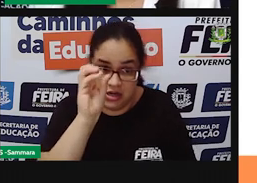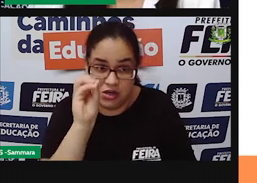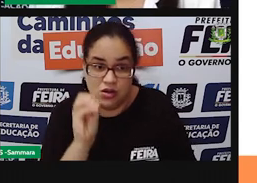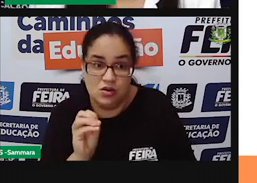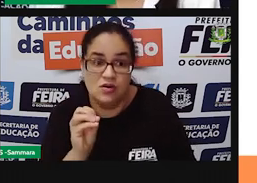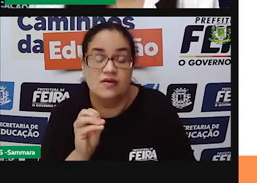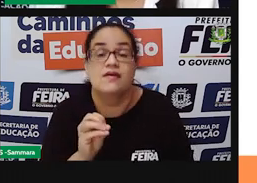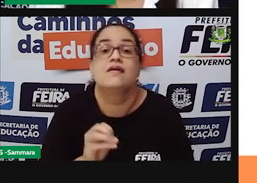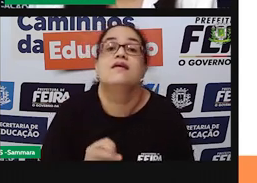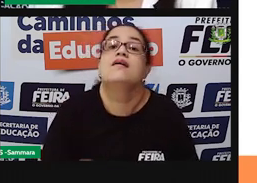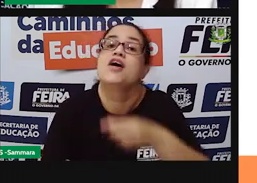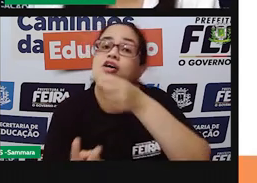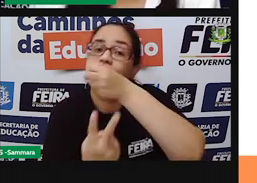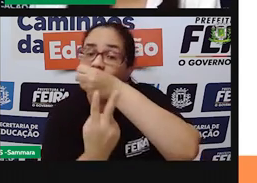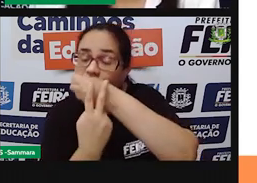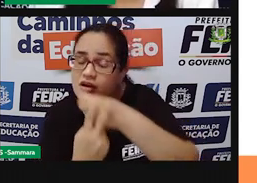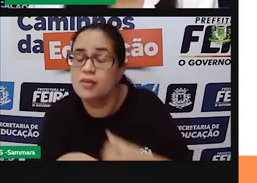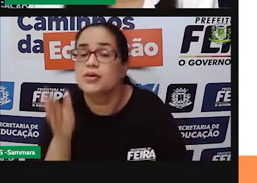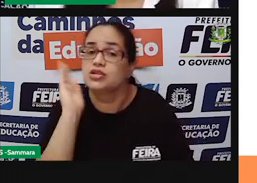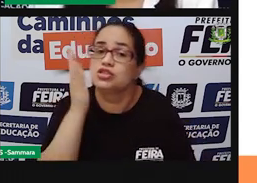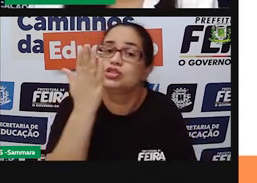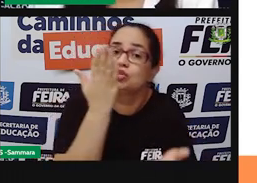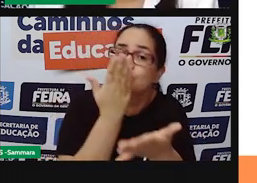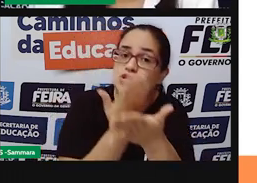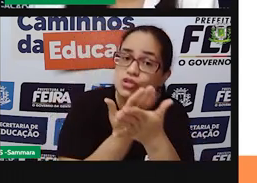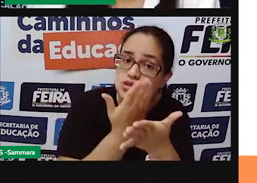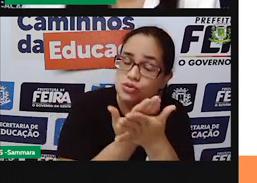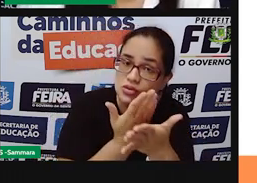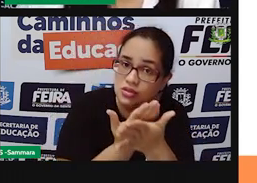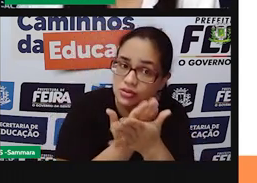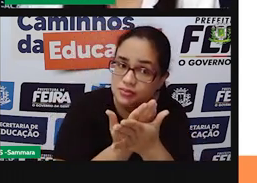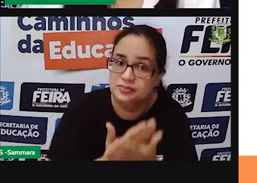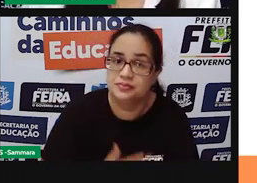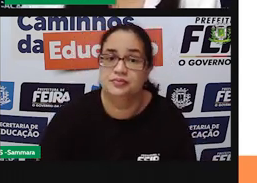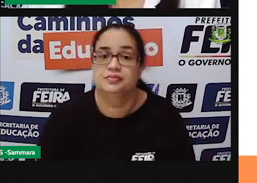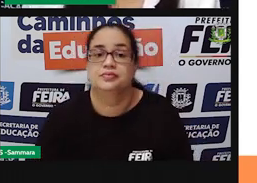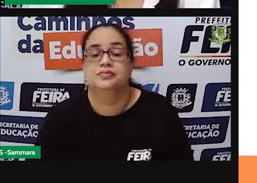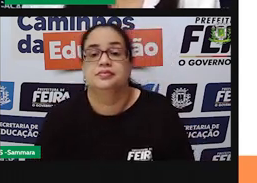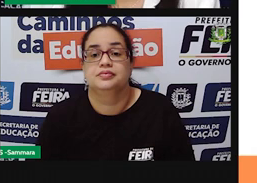são os verbos que a gente está estudando, né, nesta videoaula.